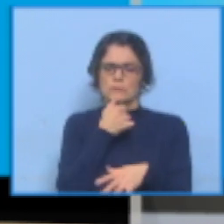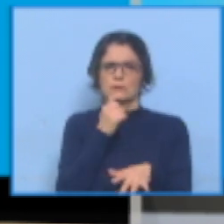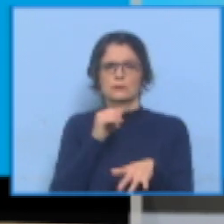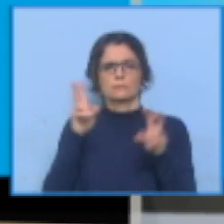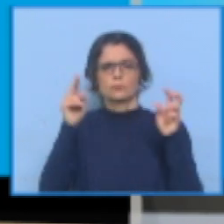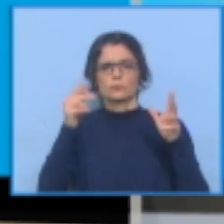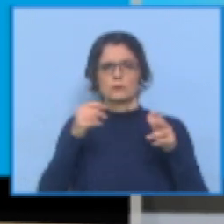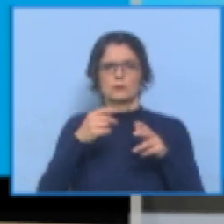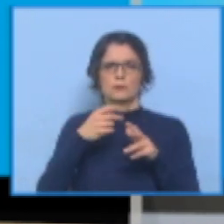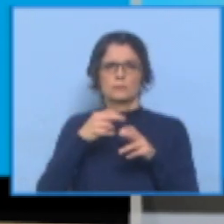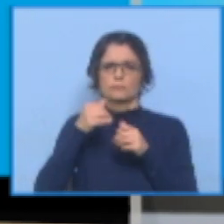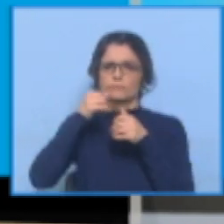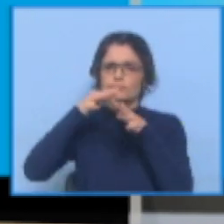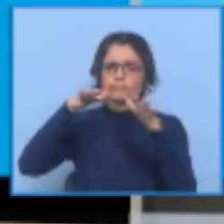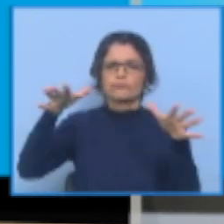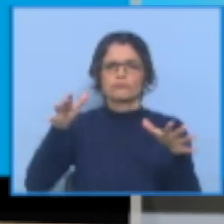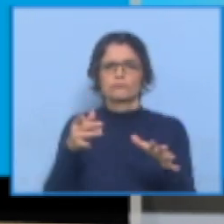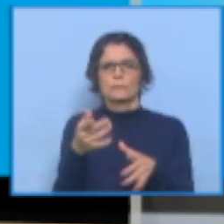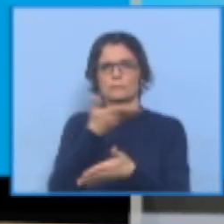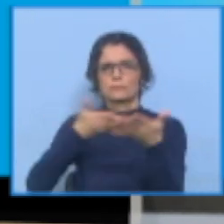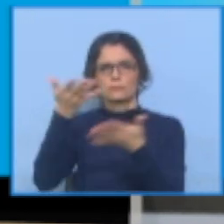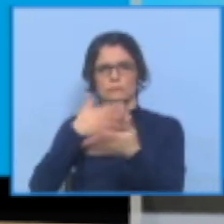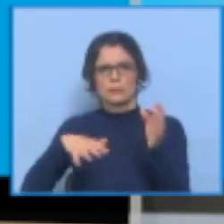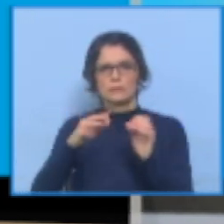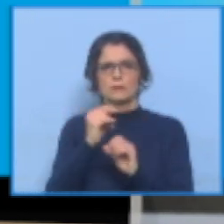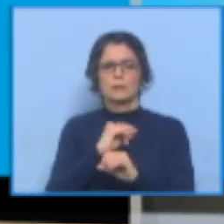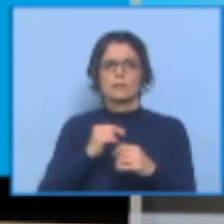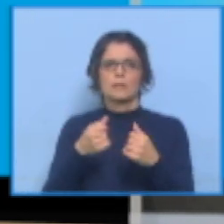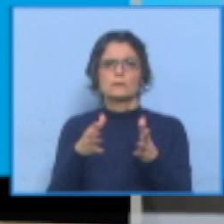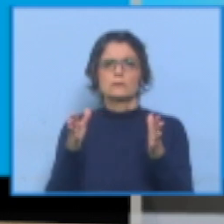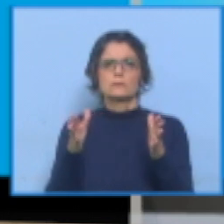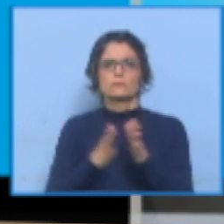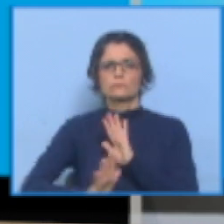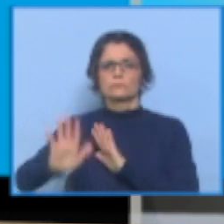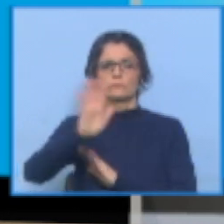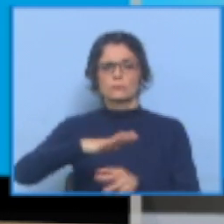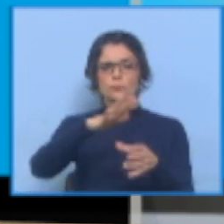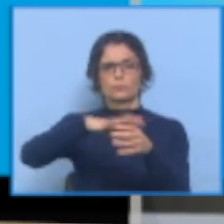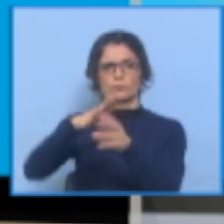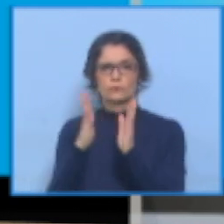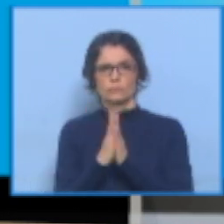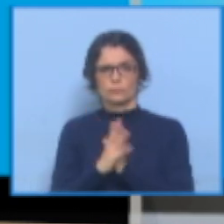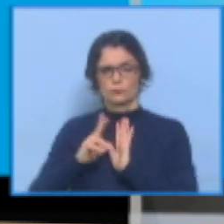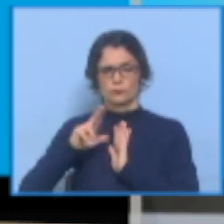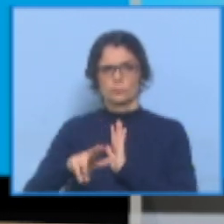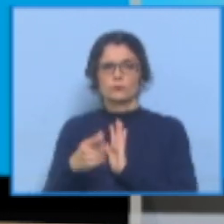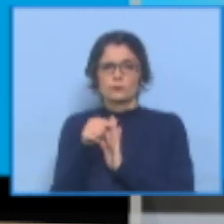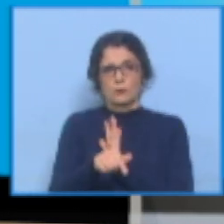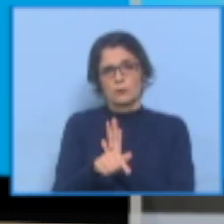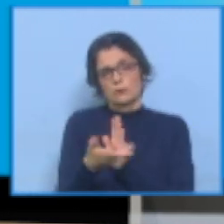tema, dada a sua importância, a sua atualidade, levá-la a todas as dioceses de Portugal. E daí temos